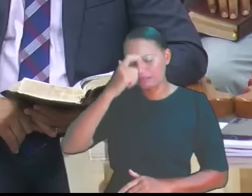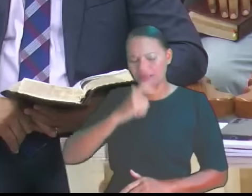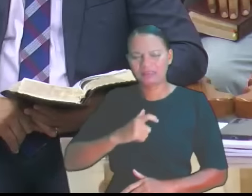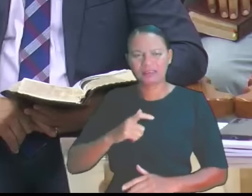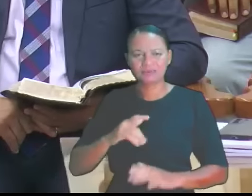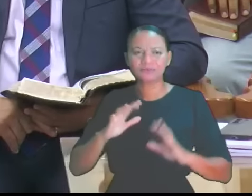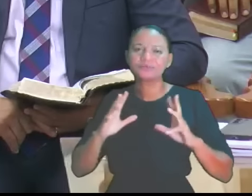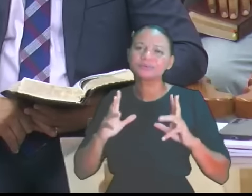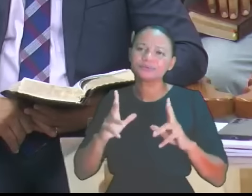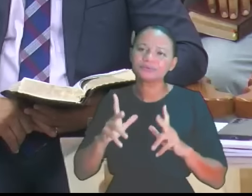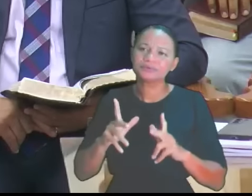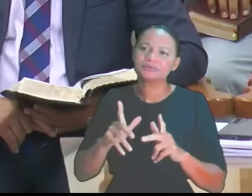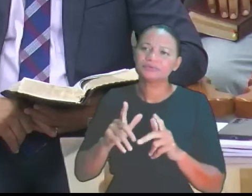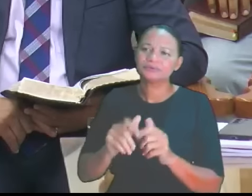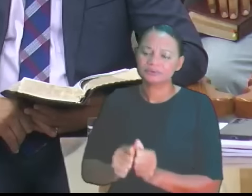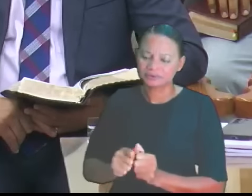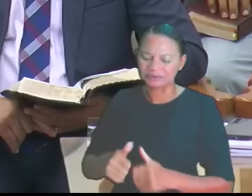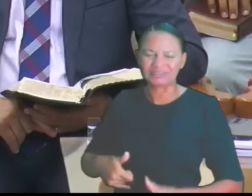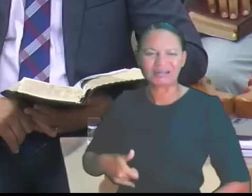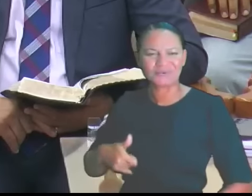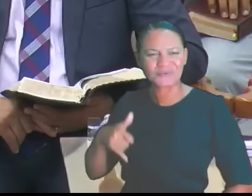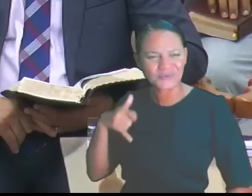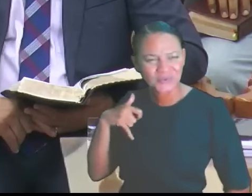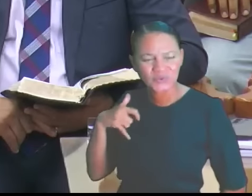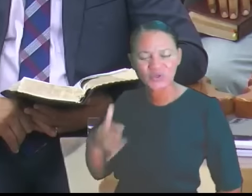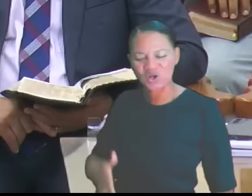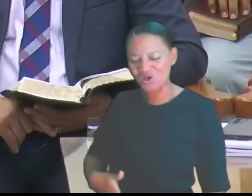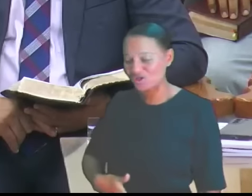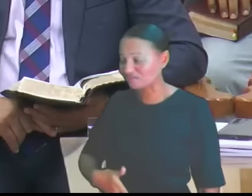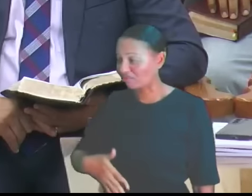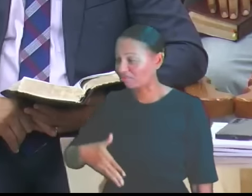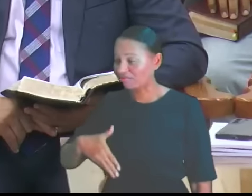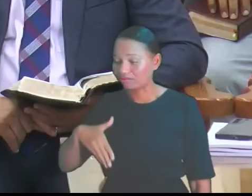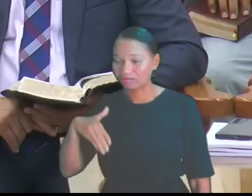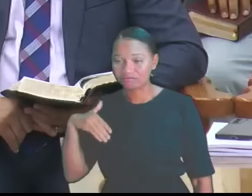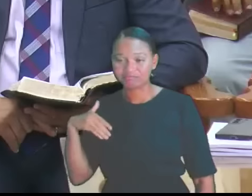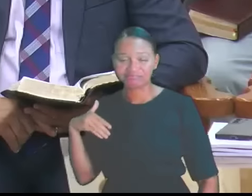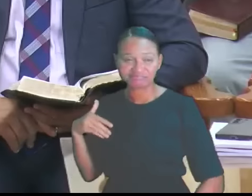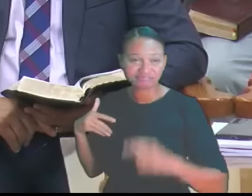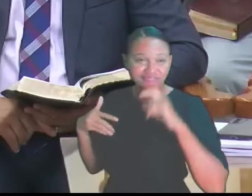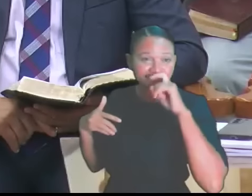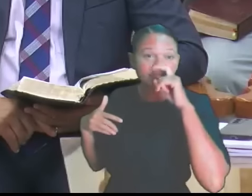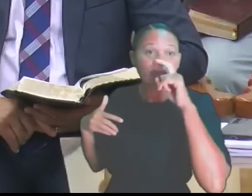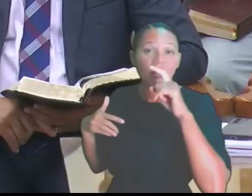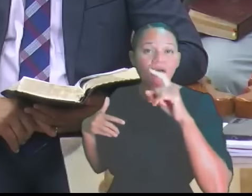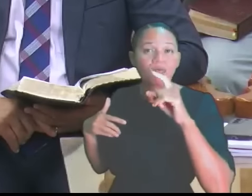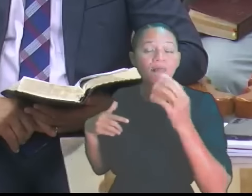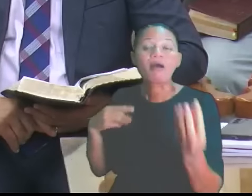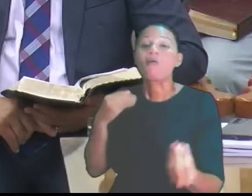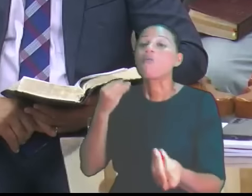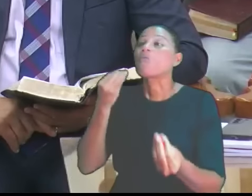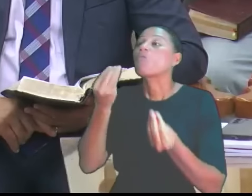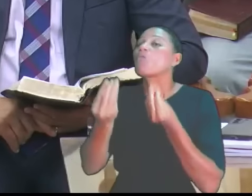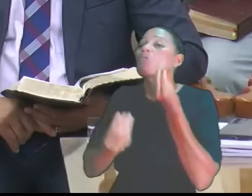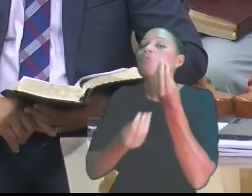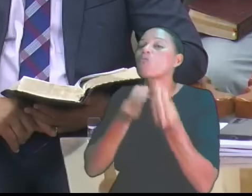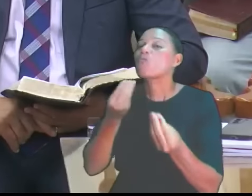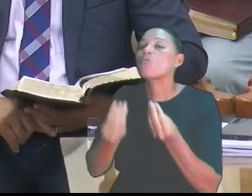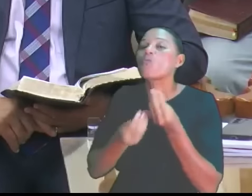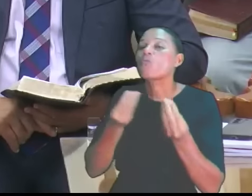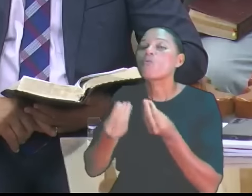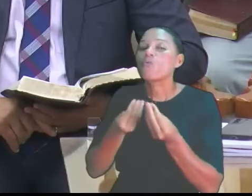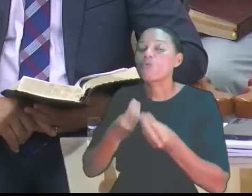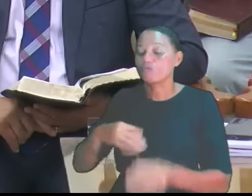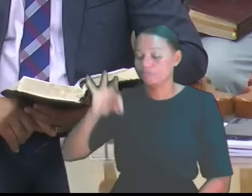Todos nós temos uma porção de orgulho, de vaidade, de soberba. A questão é como a gente deixa o fruto do